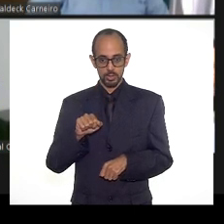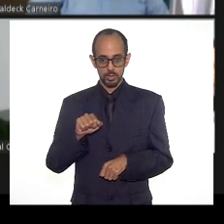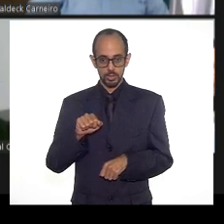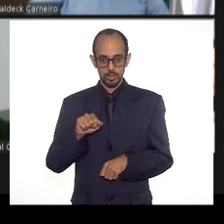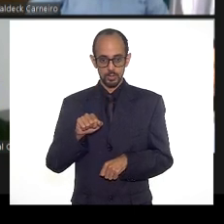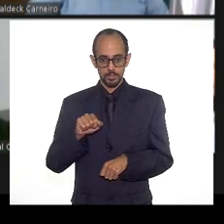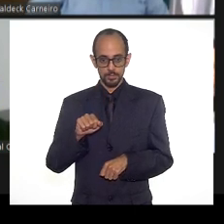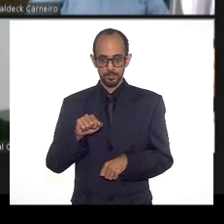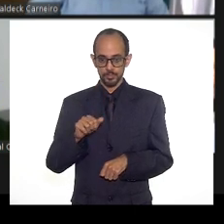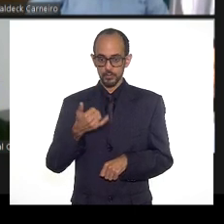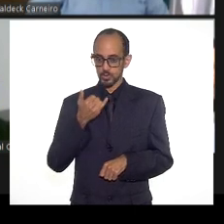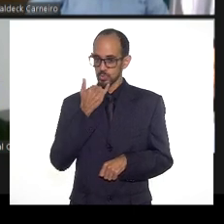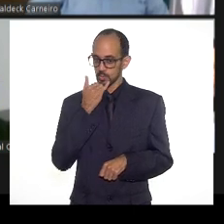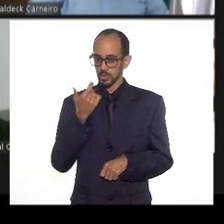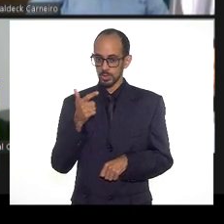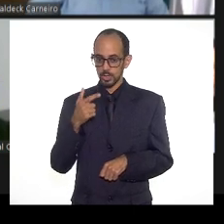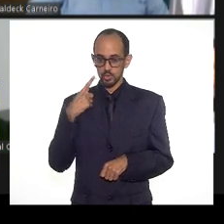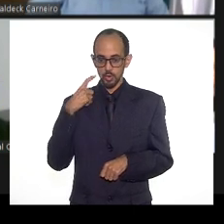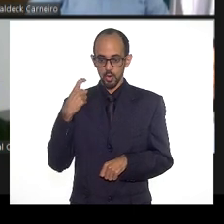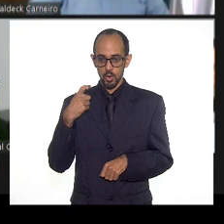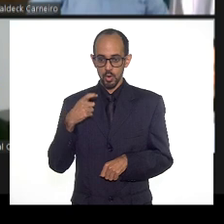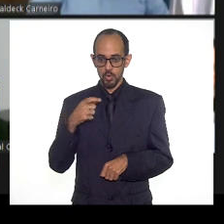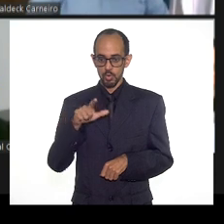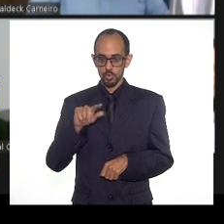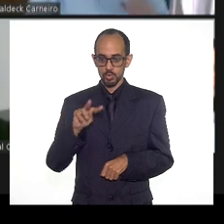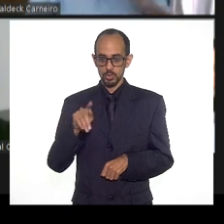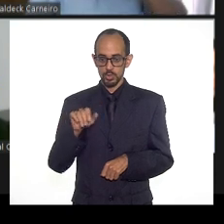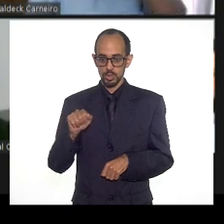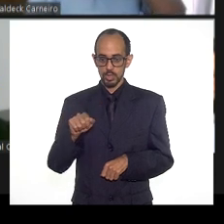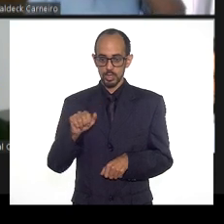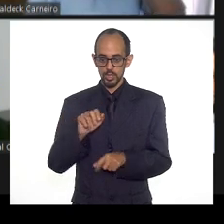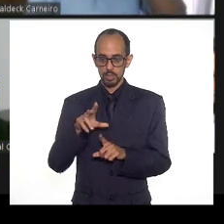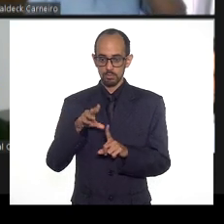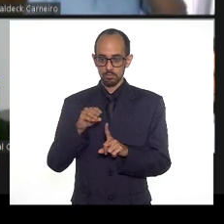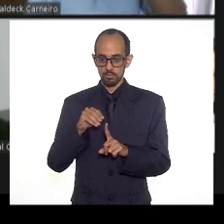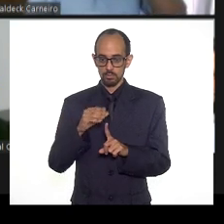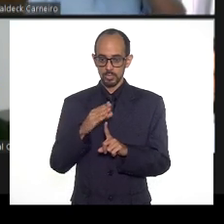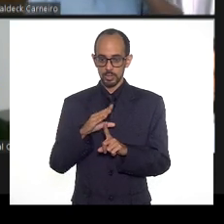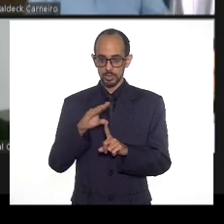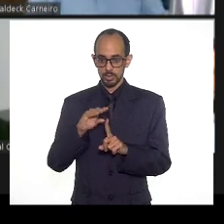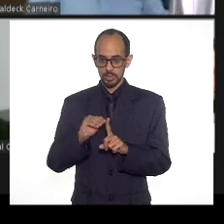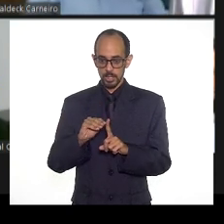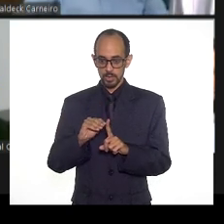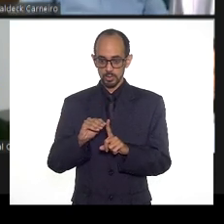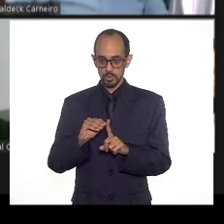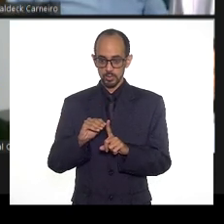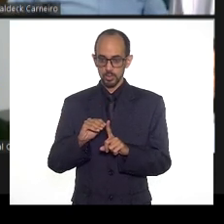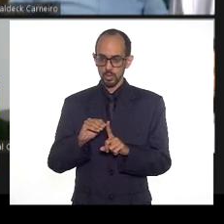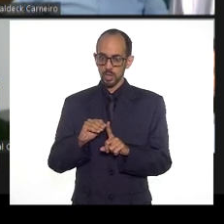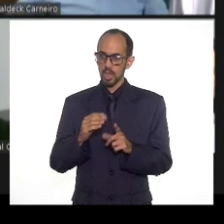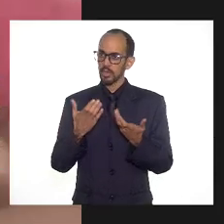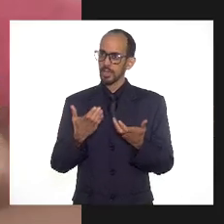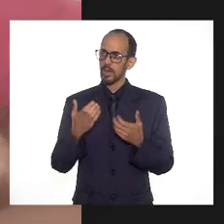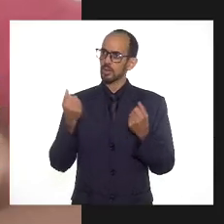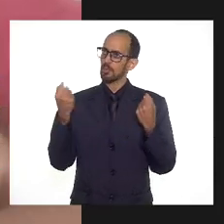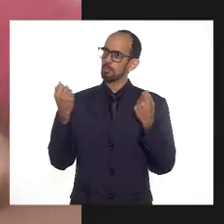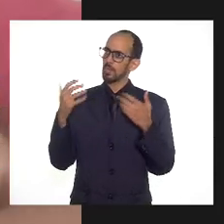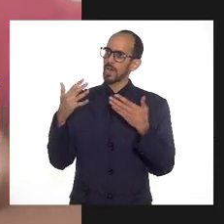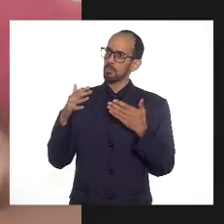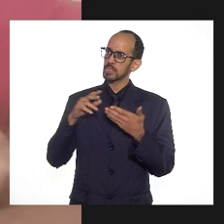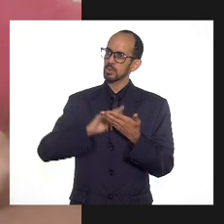Está sem som. Está sem som, Lucinha. Está sem som. Queria parabenizar,